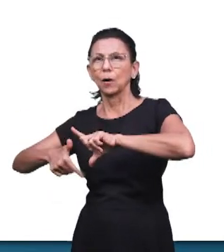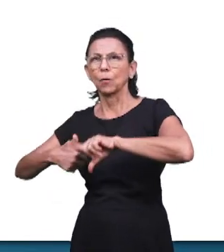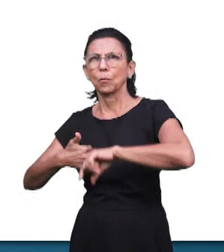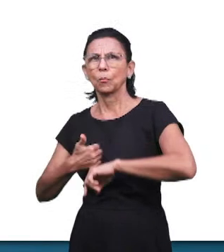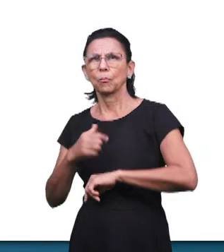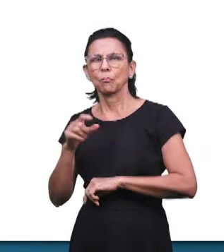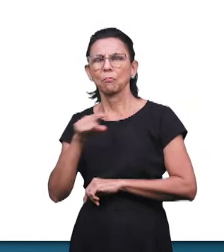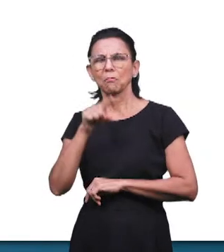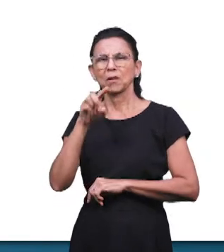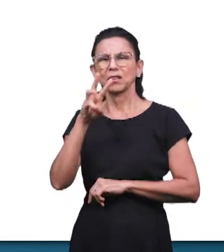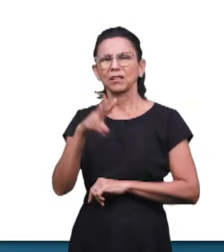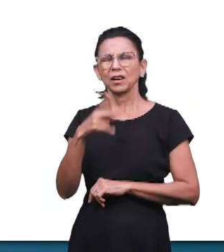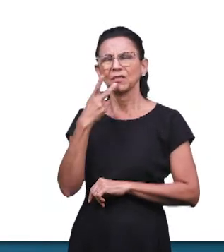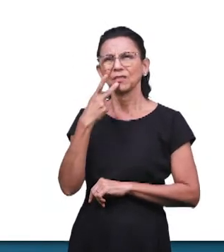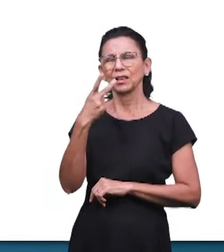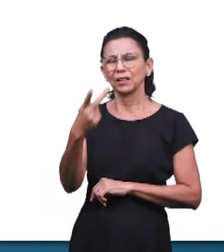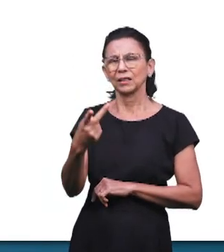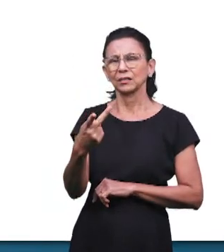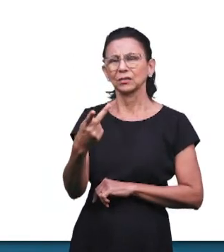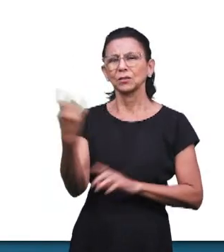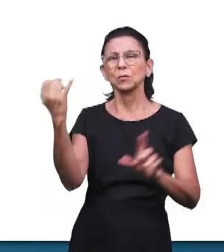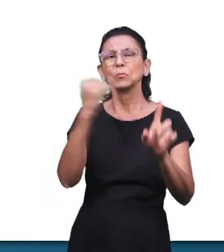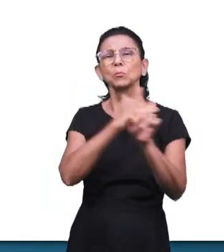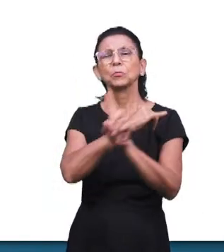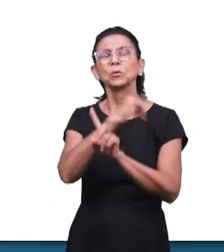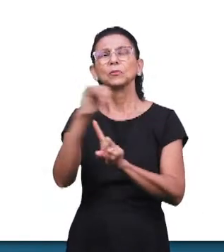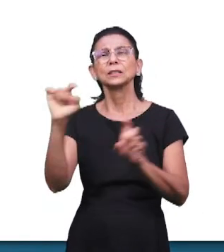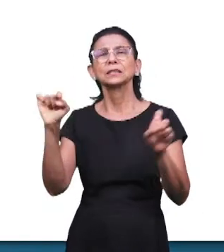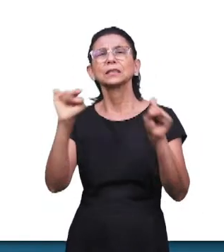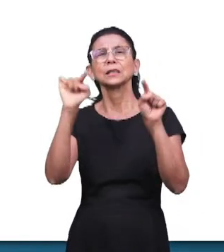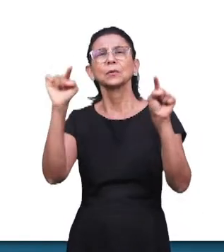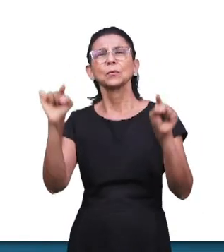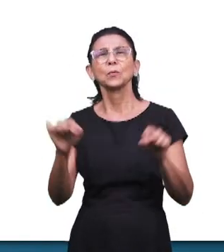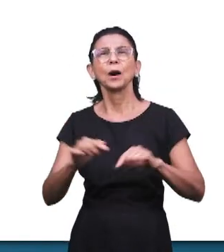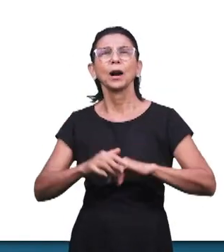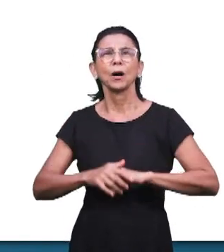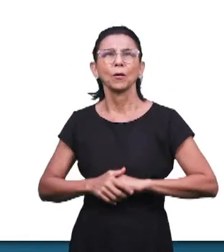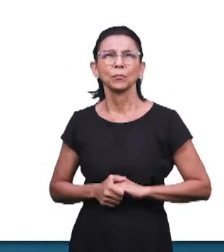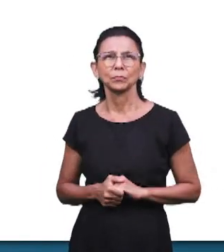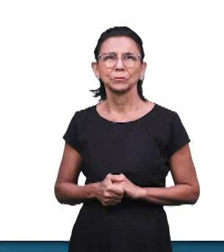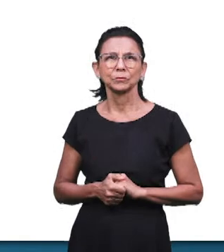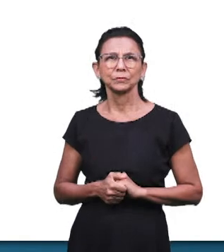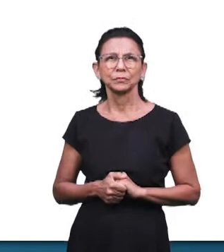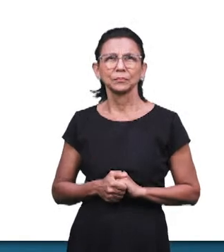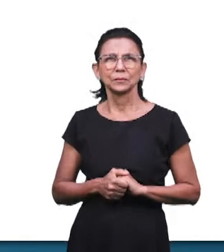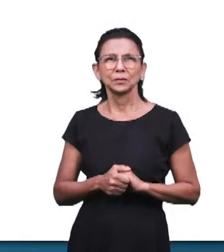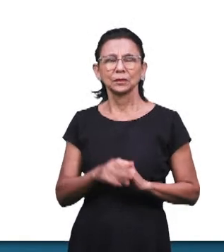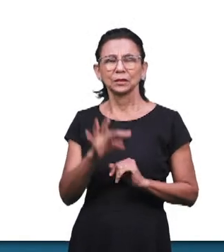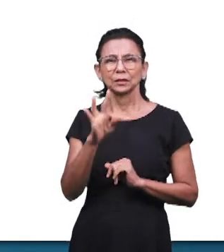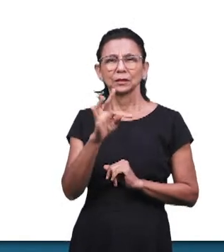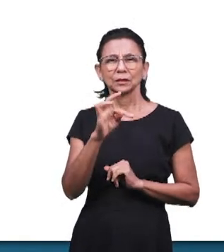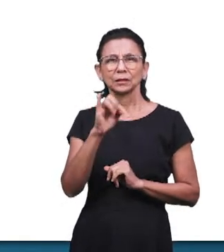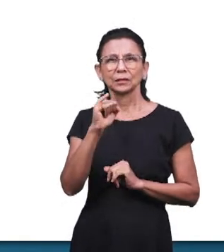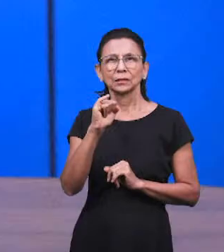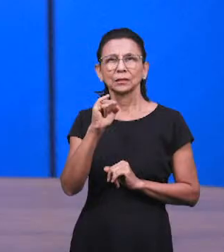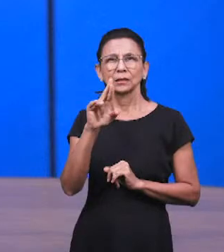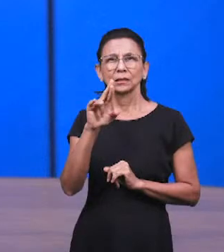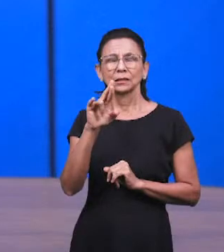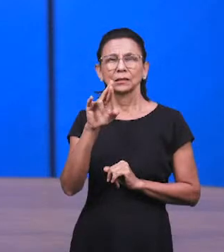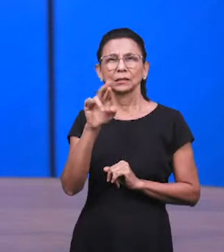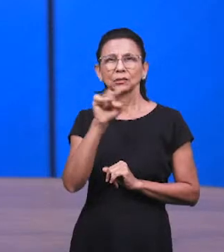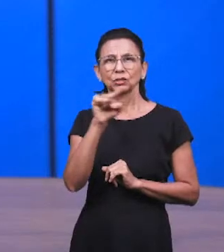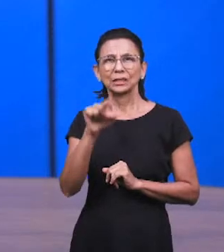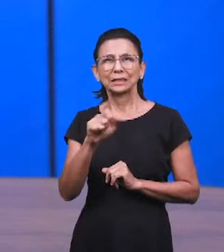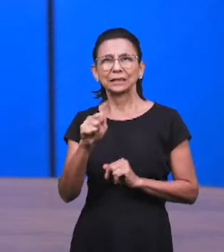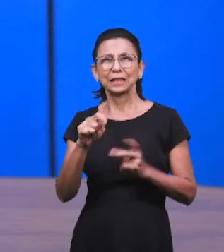quem está falando e qual a aplicação profética das expressões Tirsá e Jerusalém? Essa